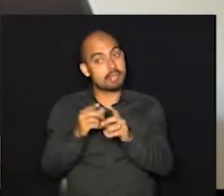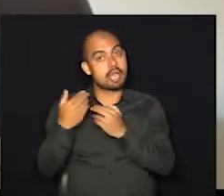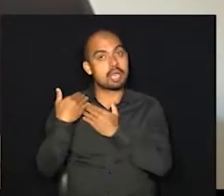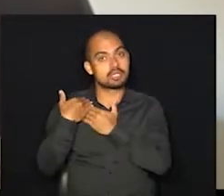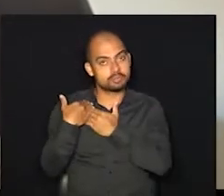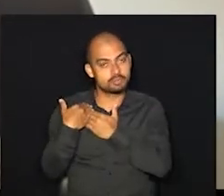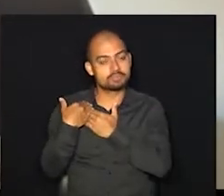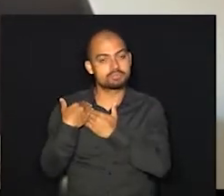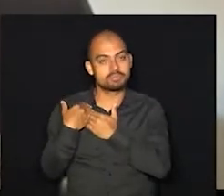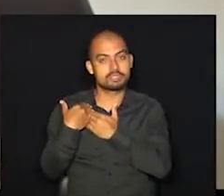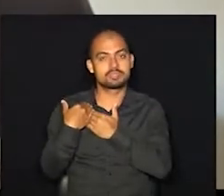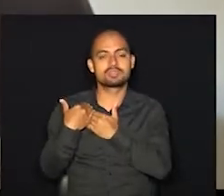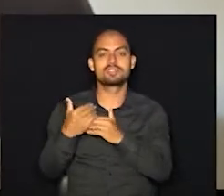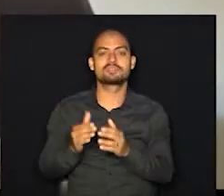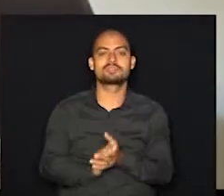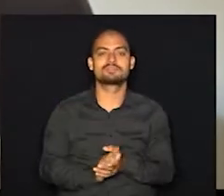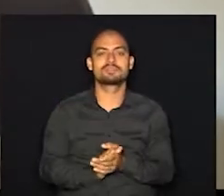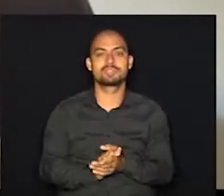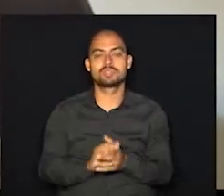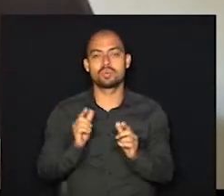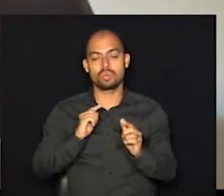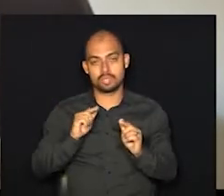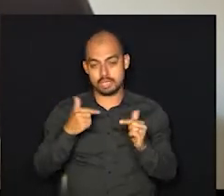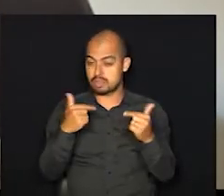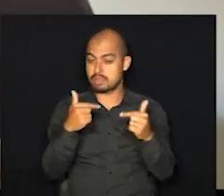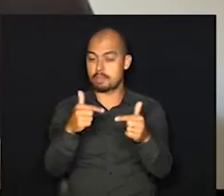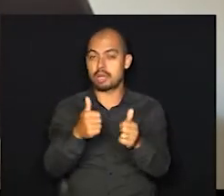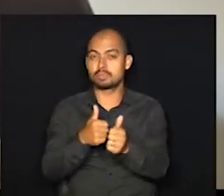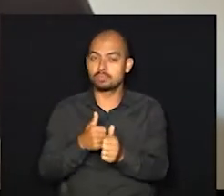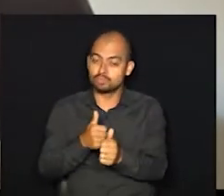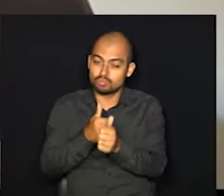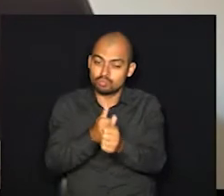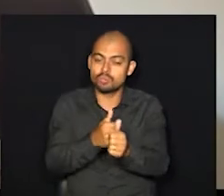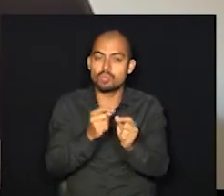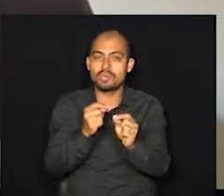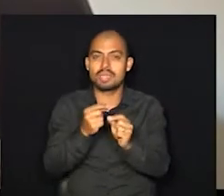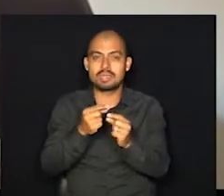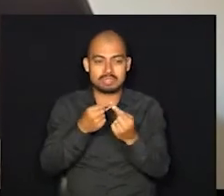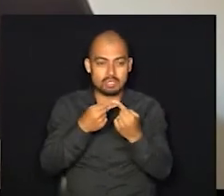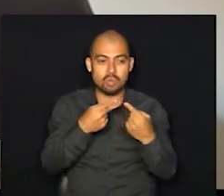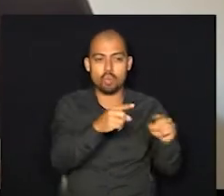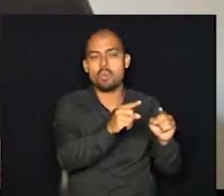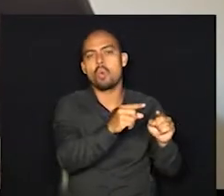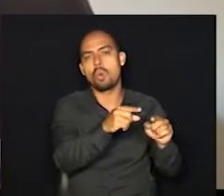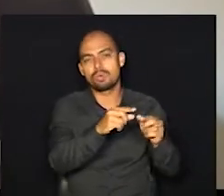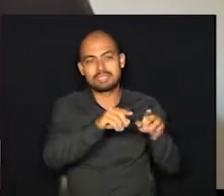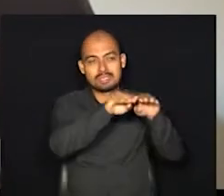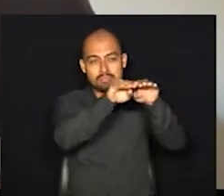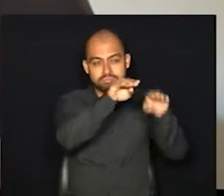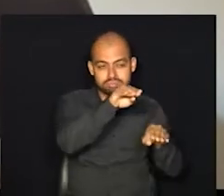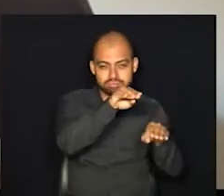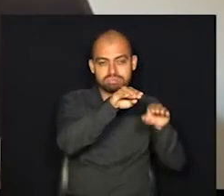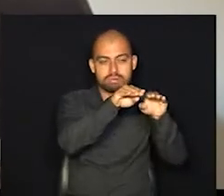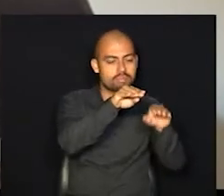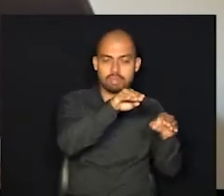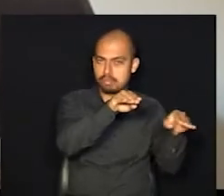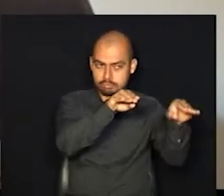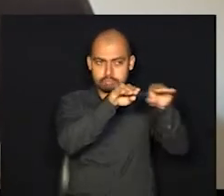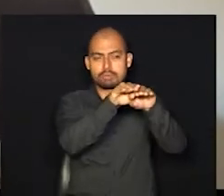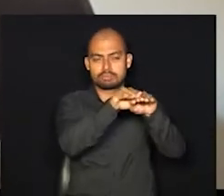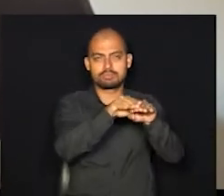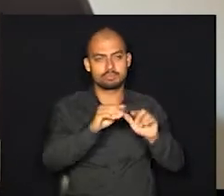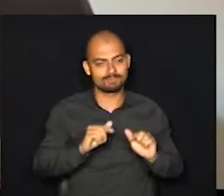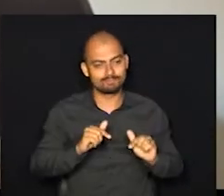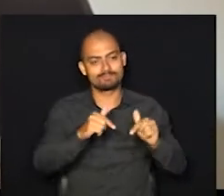muita responsabilidade de seguir fazendo um trabalho que combata as injustiças, que combata as desigualdades, que defenda